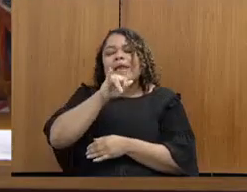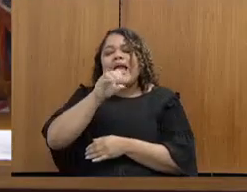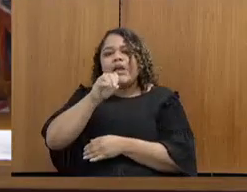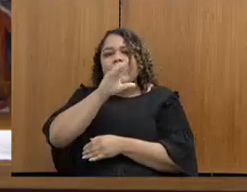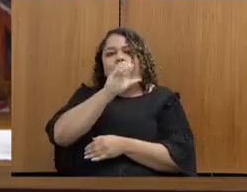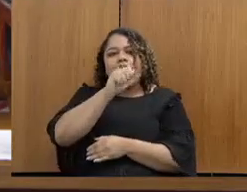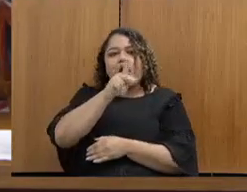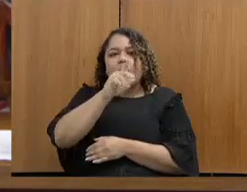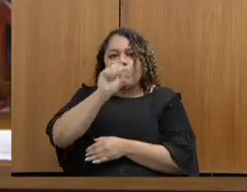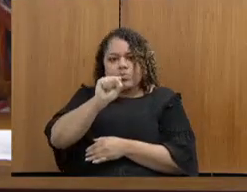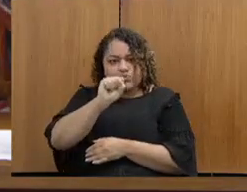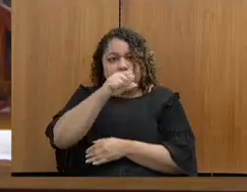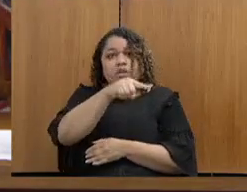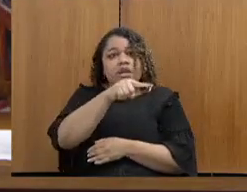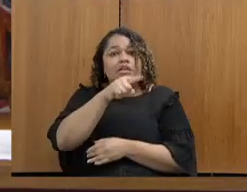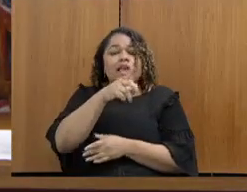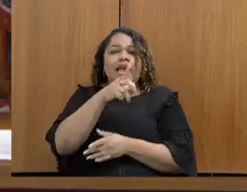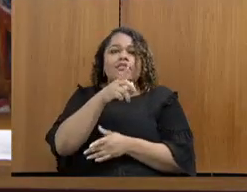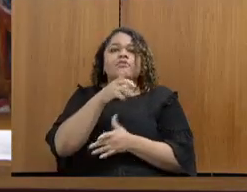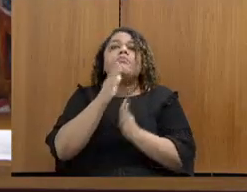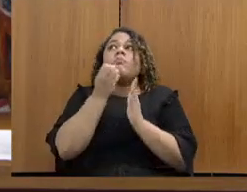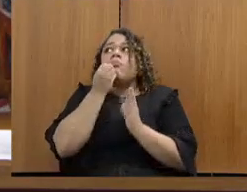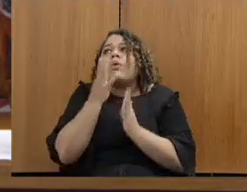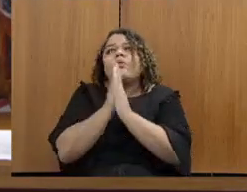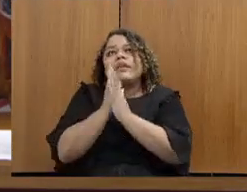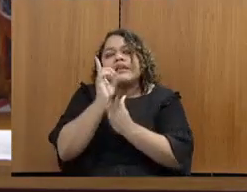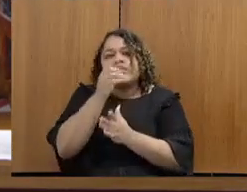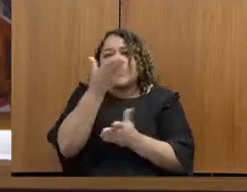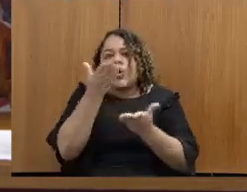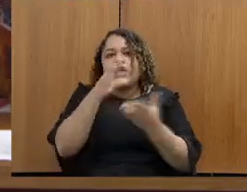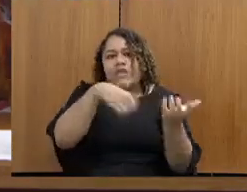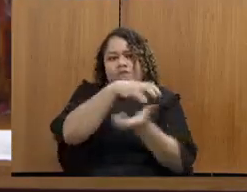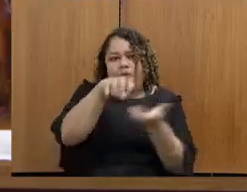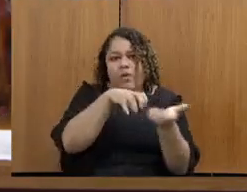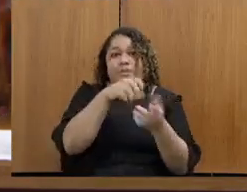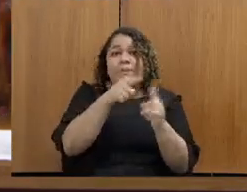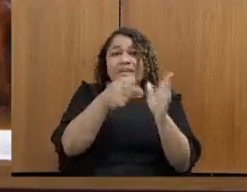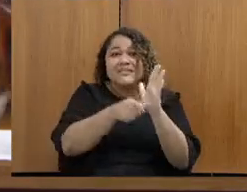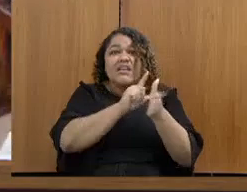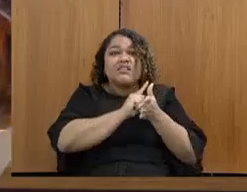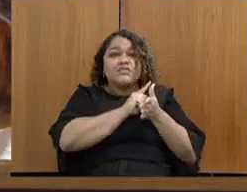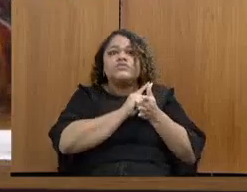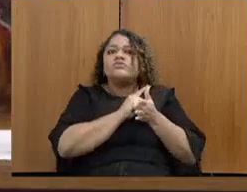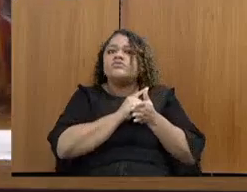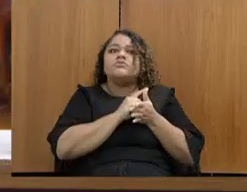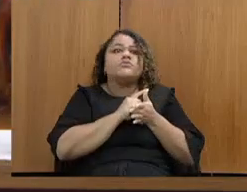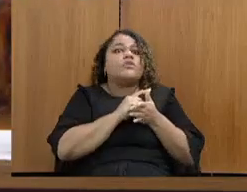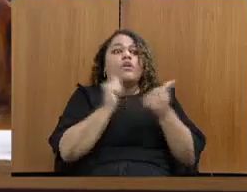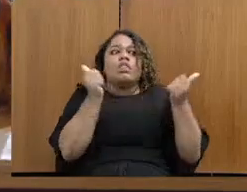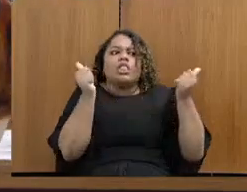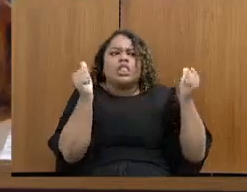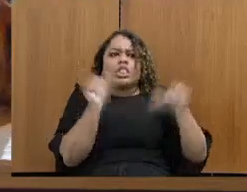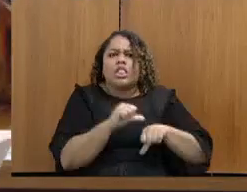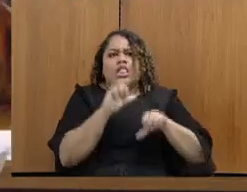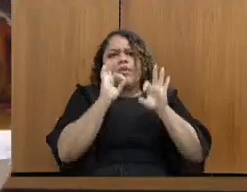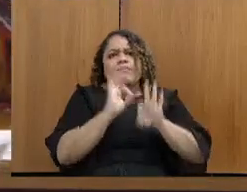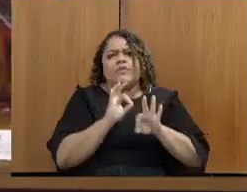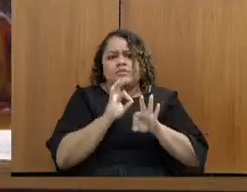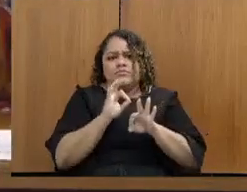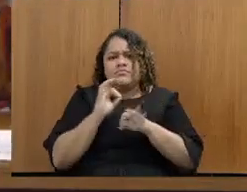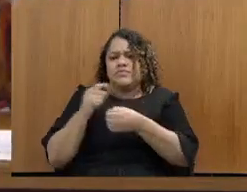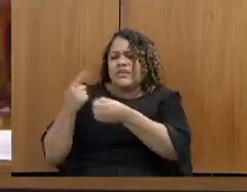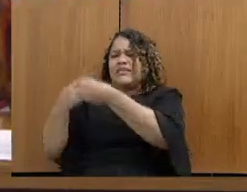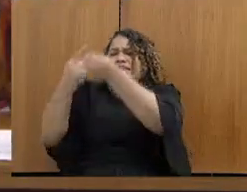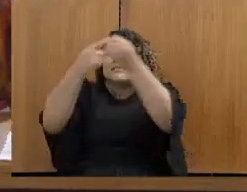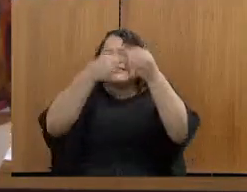um esculhambo uma pessoa chegar ali uma pessoa trabalhar ali então não tem condição Santana do Riacho Serra do Cipó patrimônio